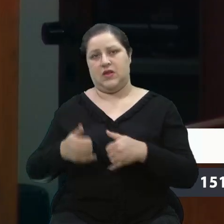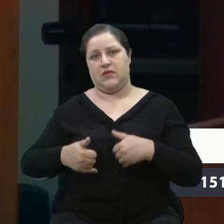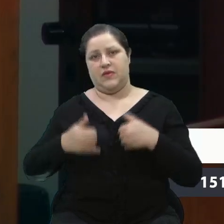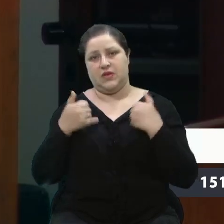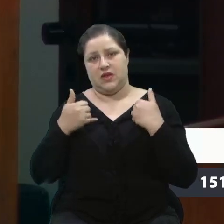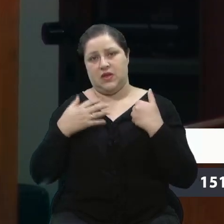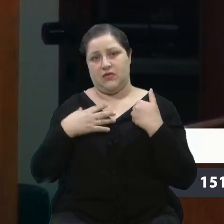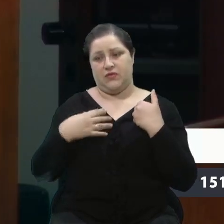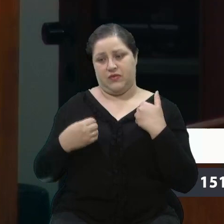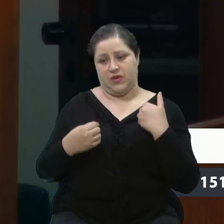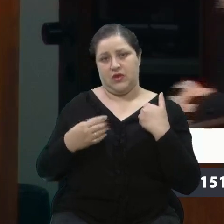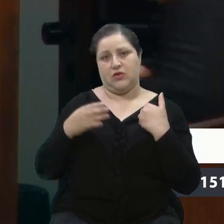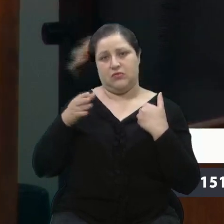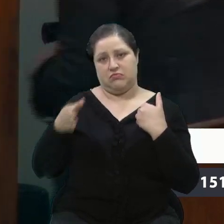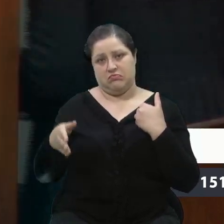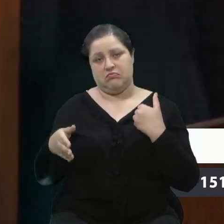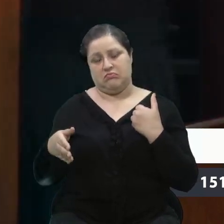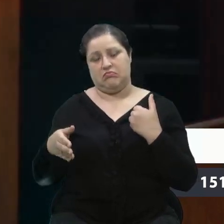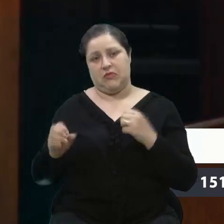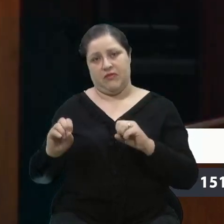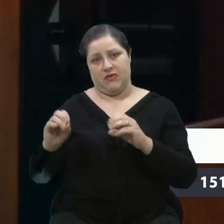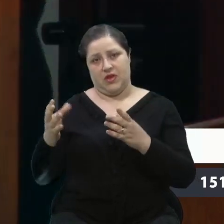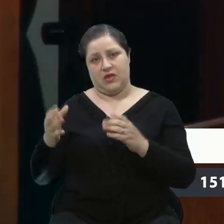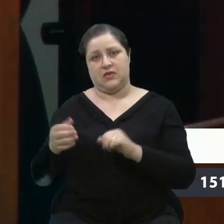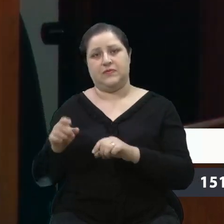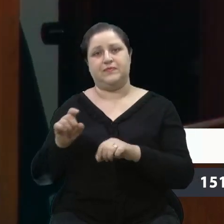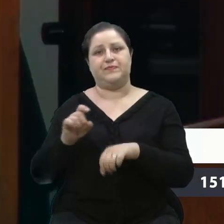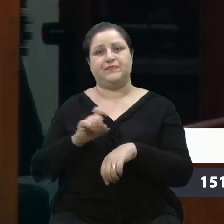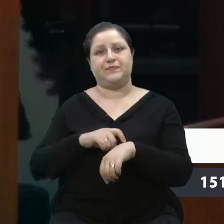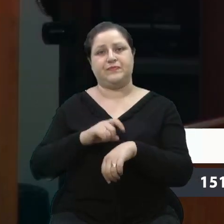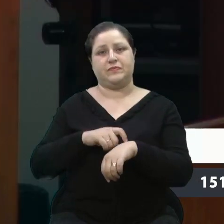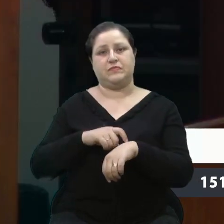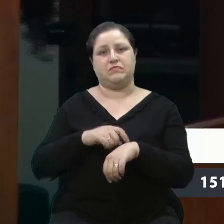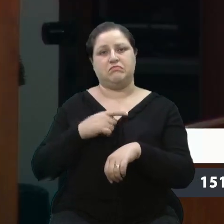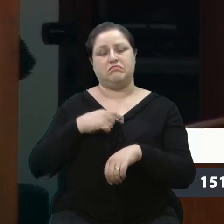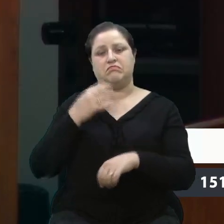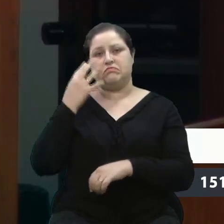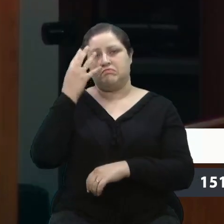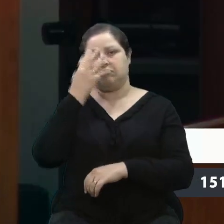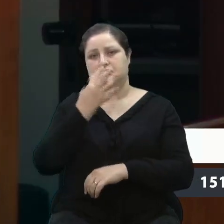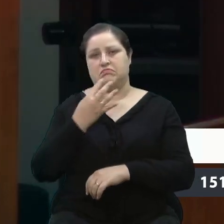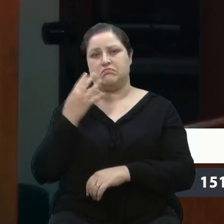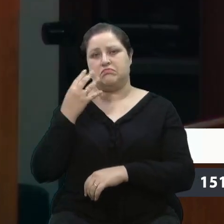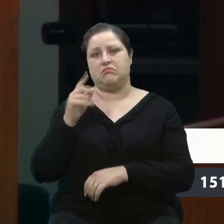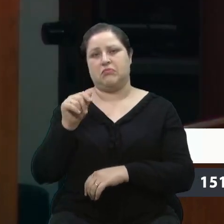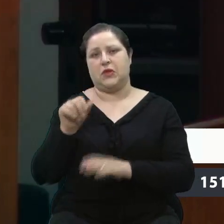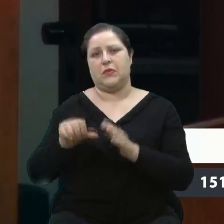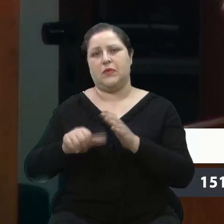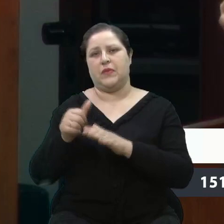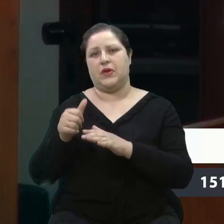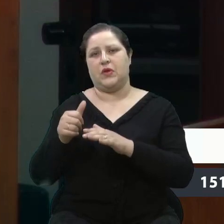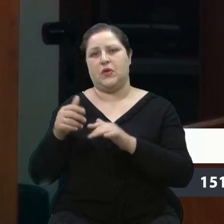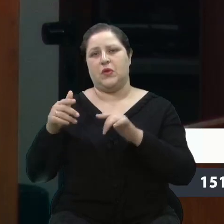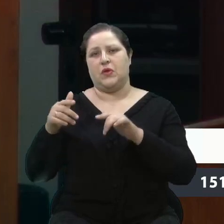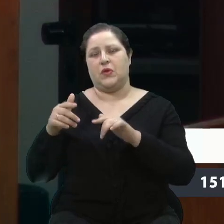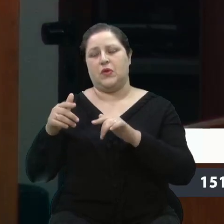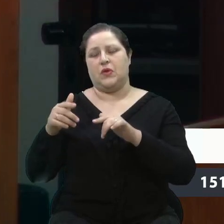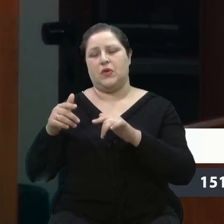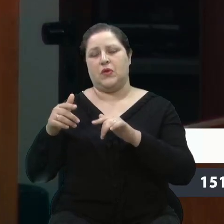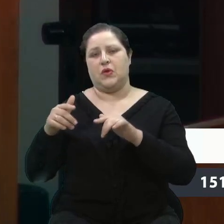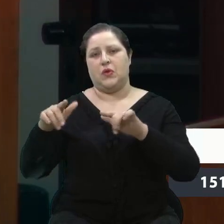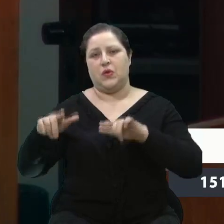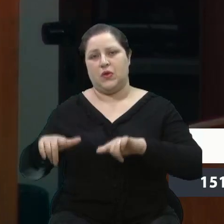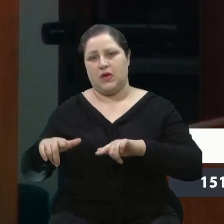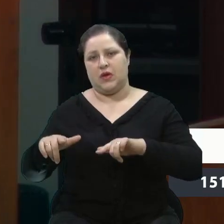criança lá. E durante 4 horas antes, é o primeiro setor do estádio que abre, ele